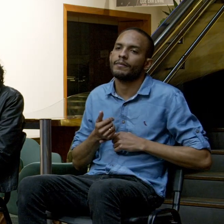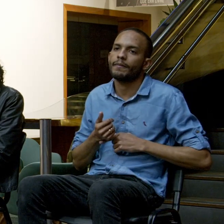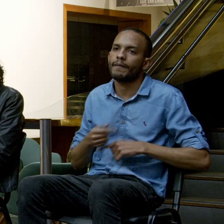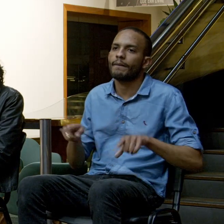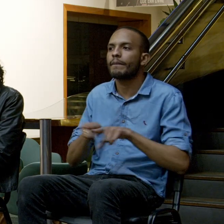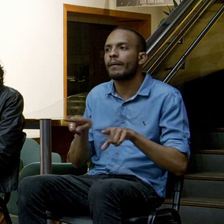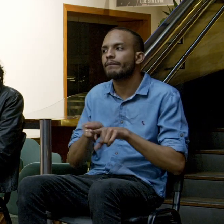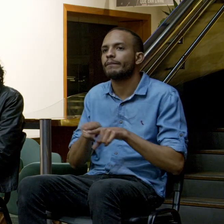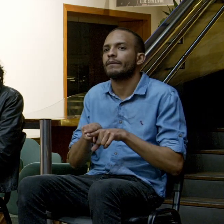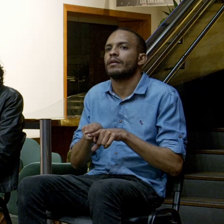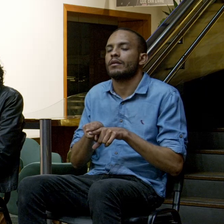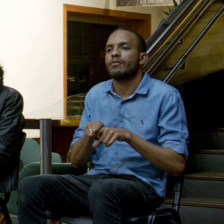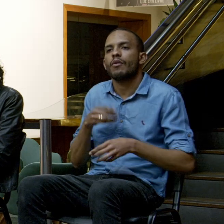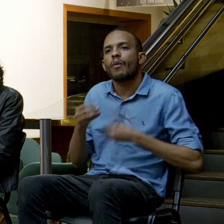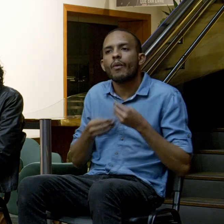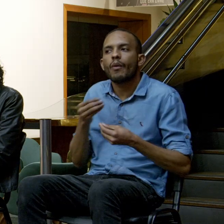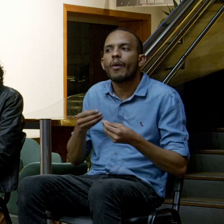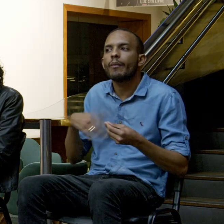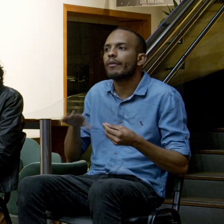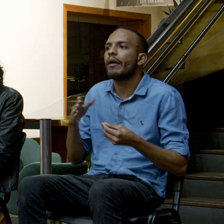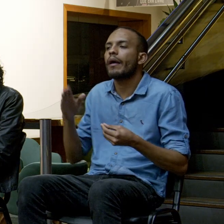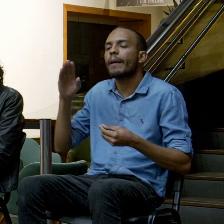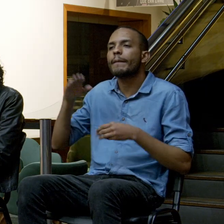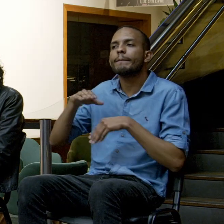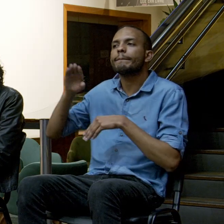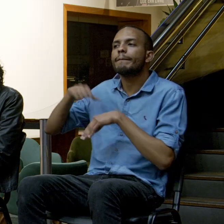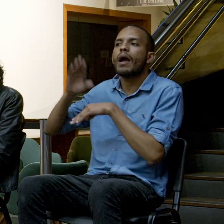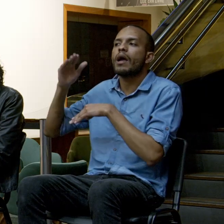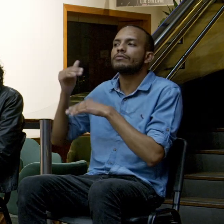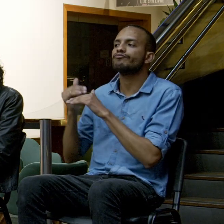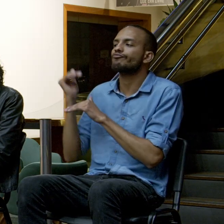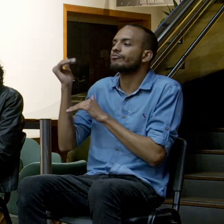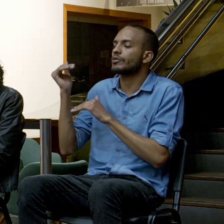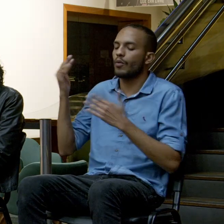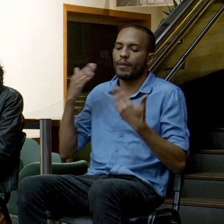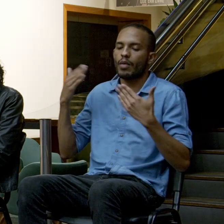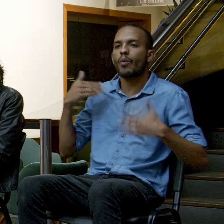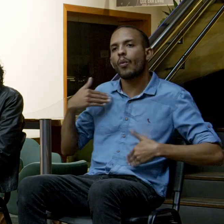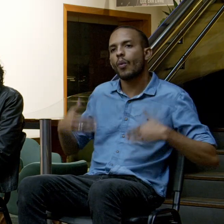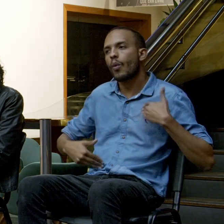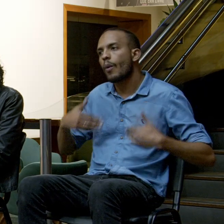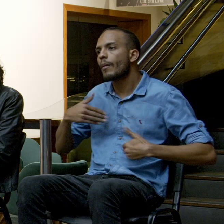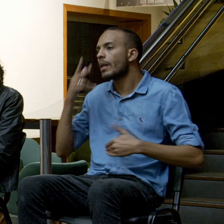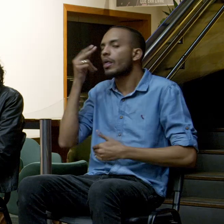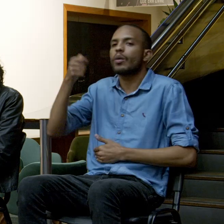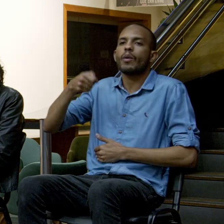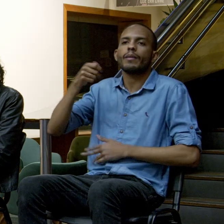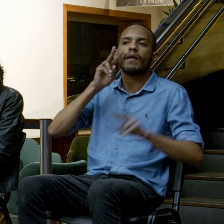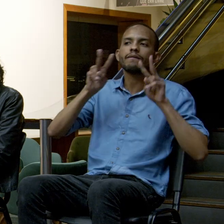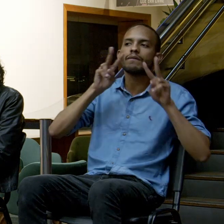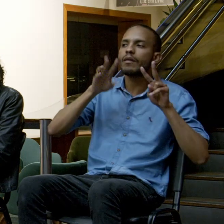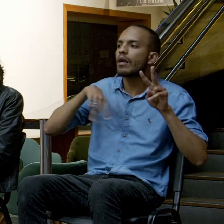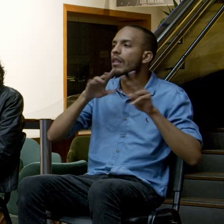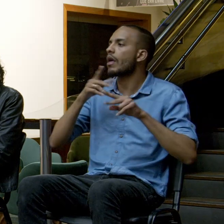aspecto intelectual, enfim, que seria mais importante do que o corpo. Então, acho que ela também nos força a ver as